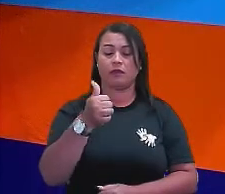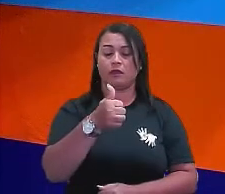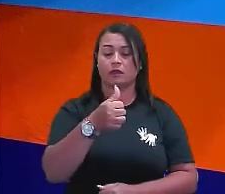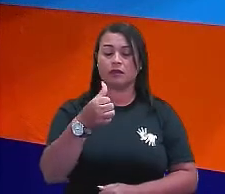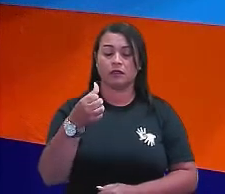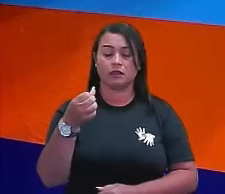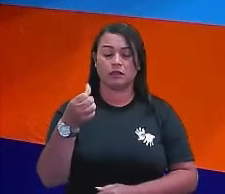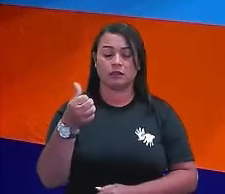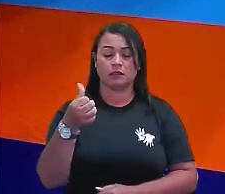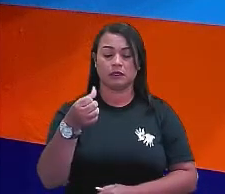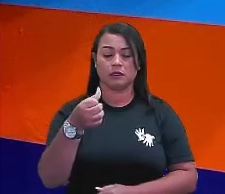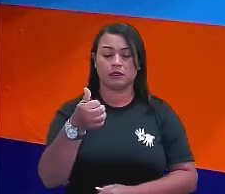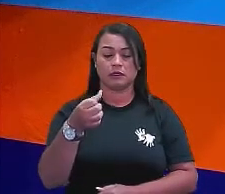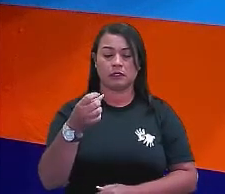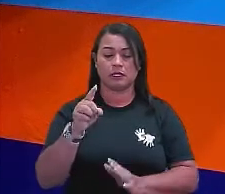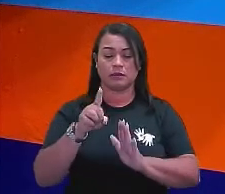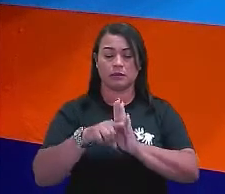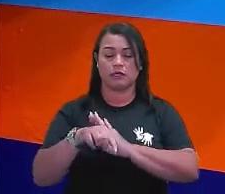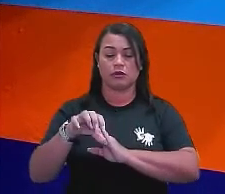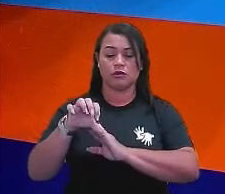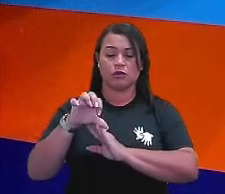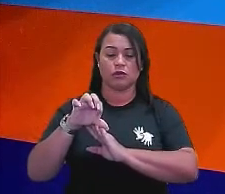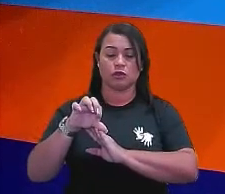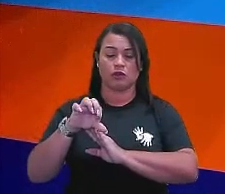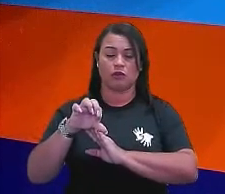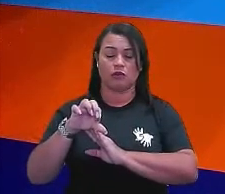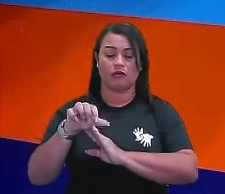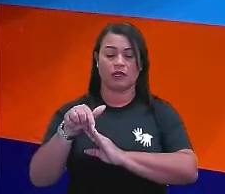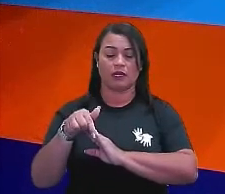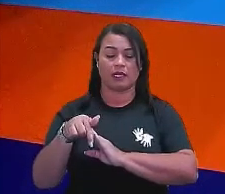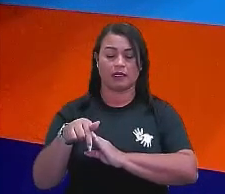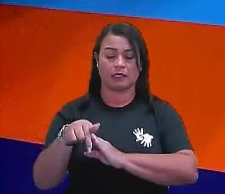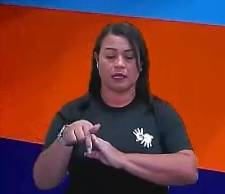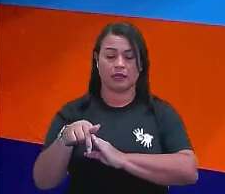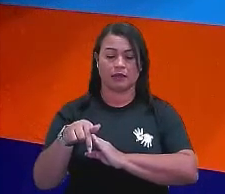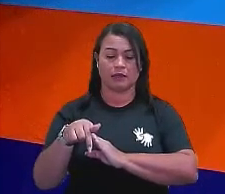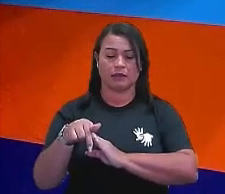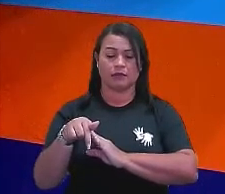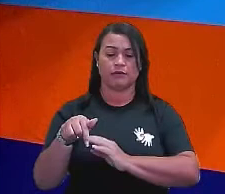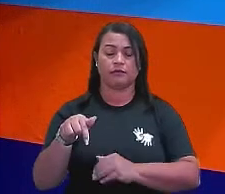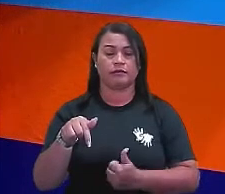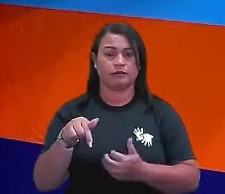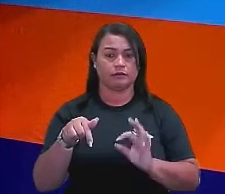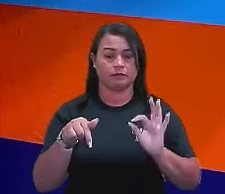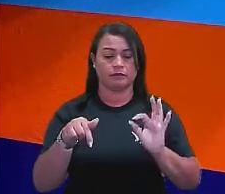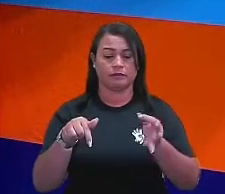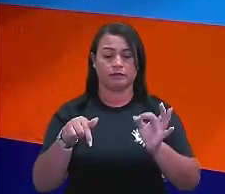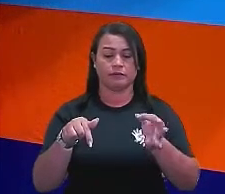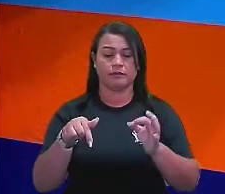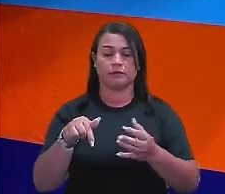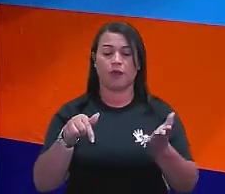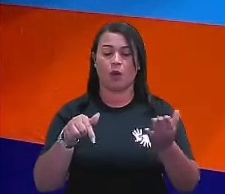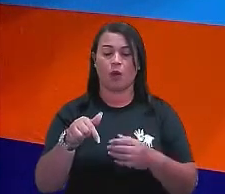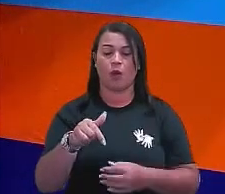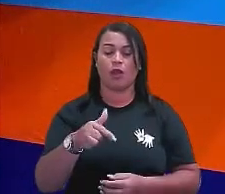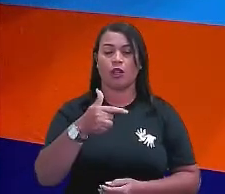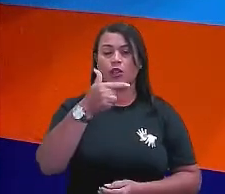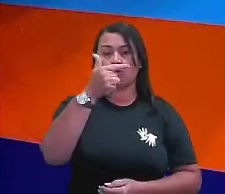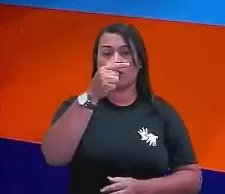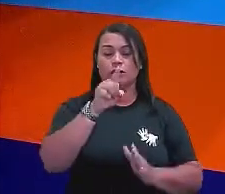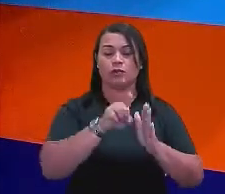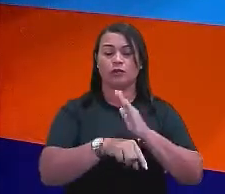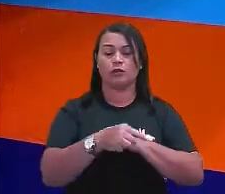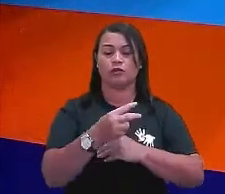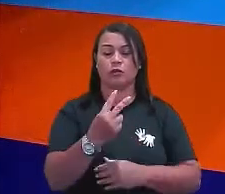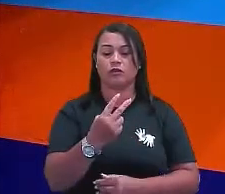tenho 16 menos 9, que vai dar 7. Tá certo? E aí 2 menos